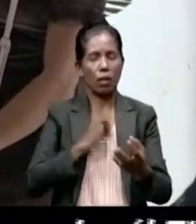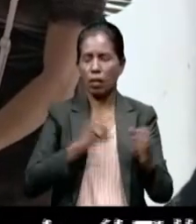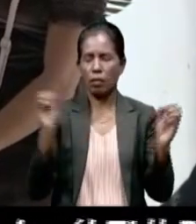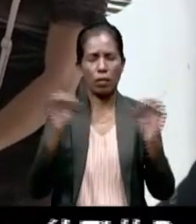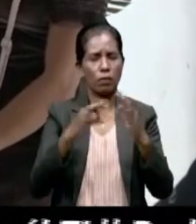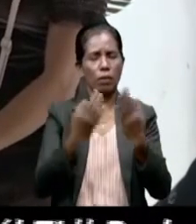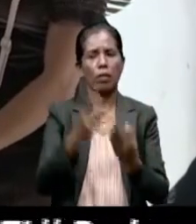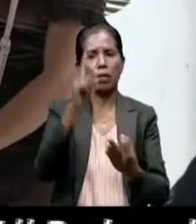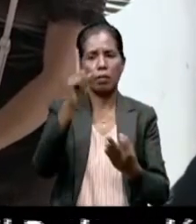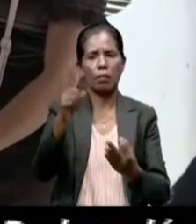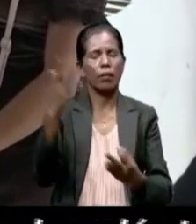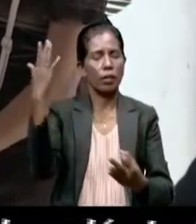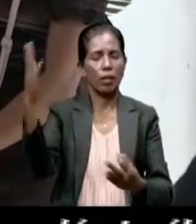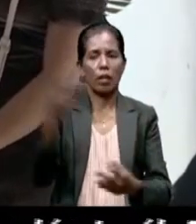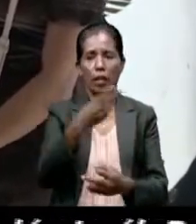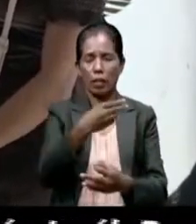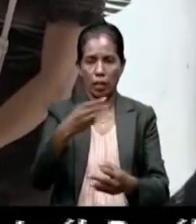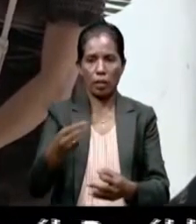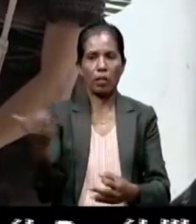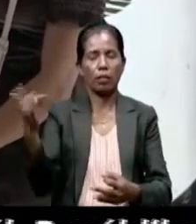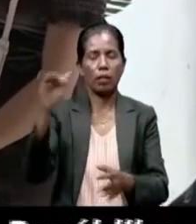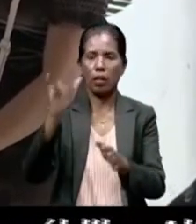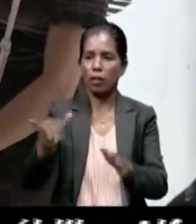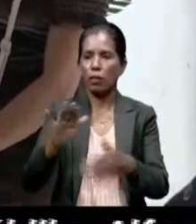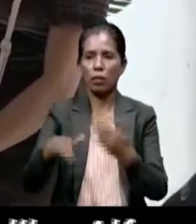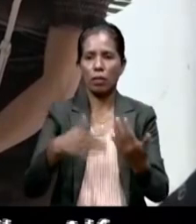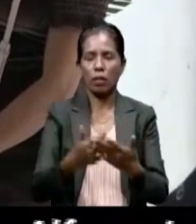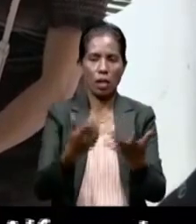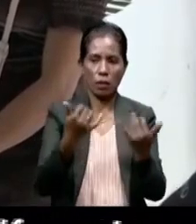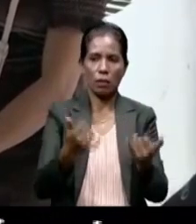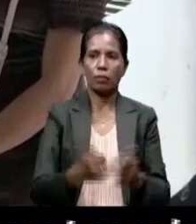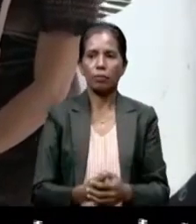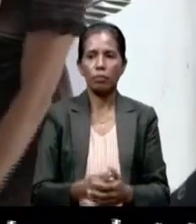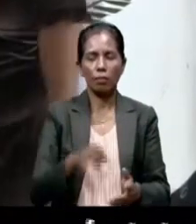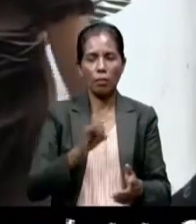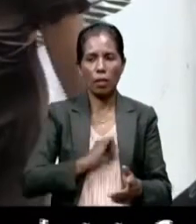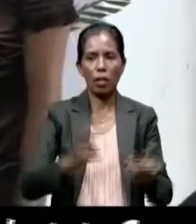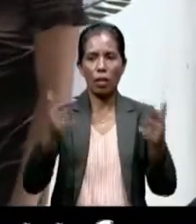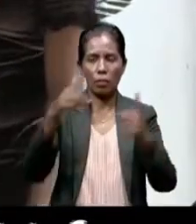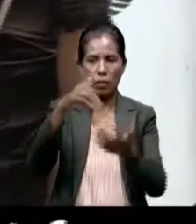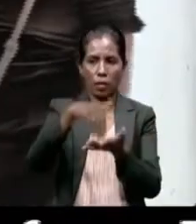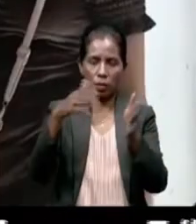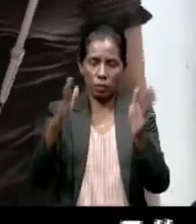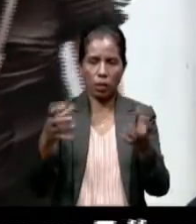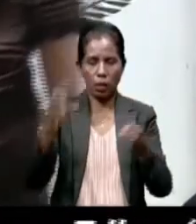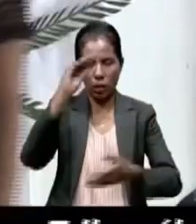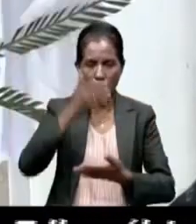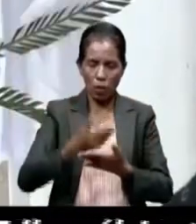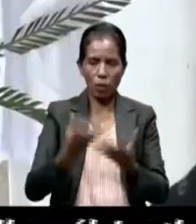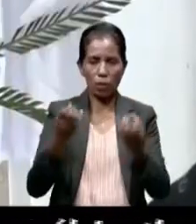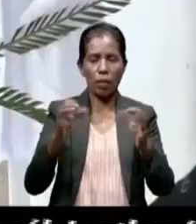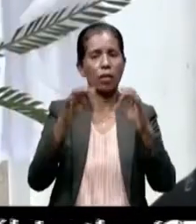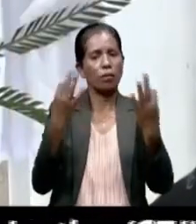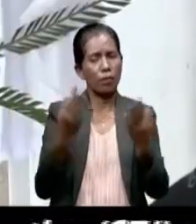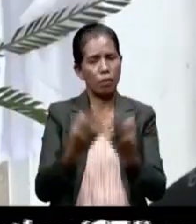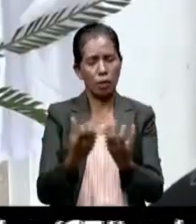ida deit ya Ambon, ma besti rahela hotu, ah gor hare. Alakon nia, ma ibe au nia lunus barak, nia oan barak, nia familia